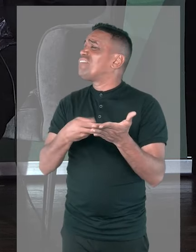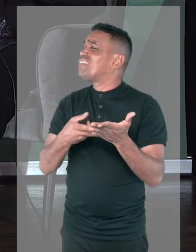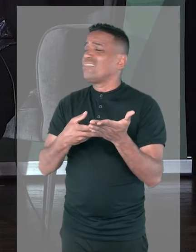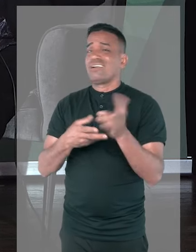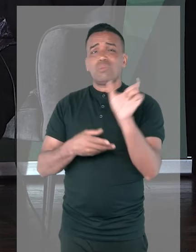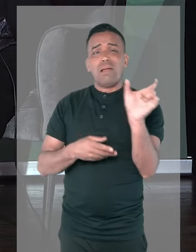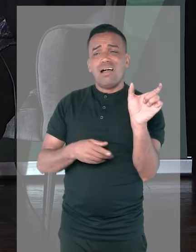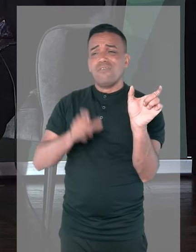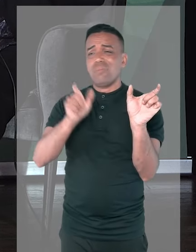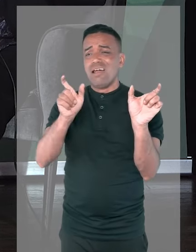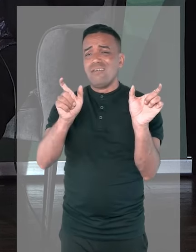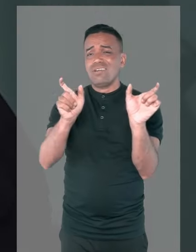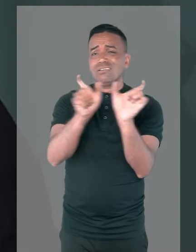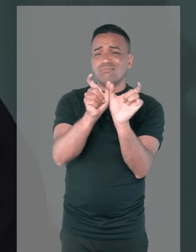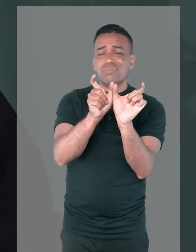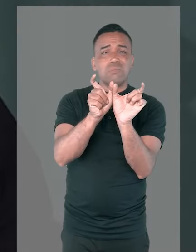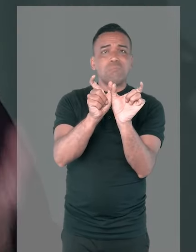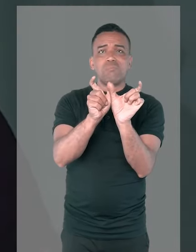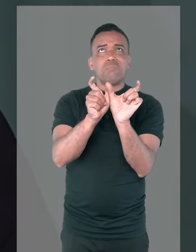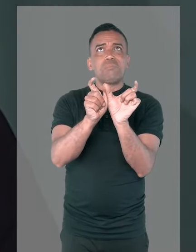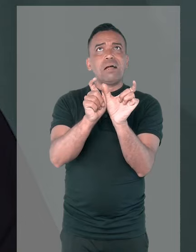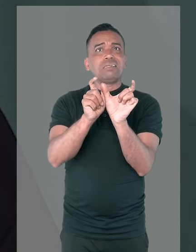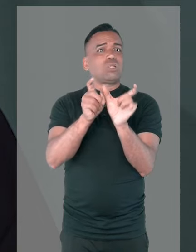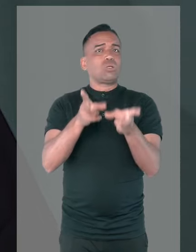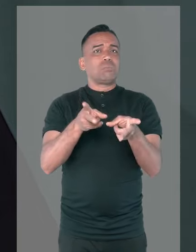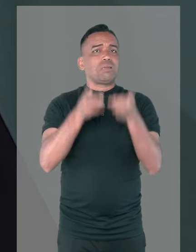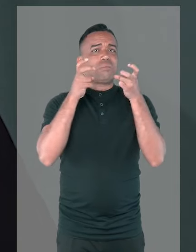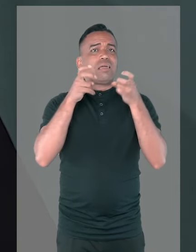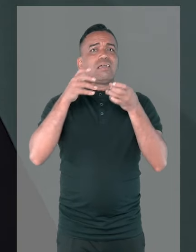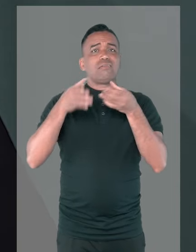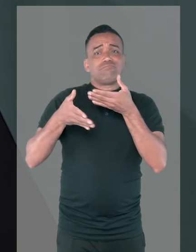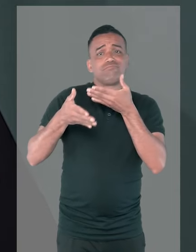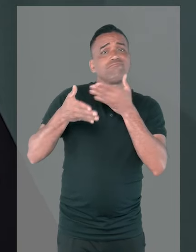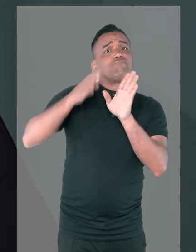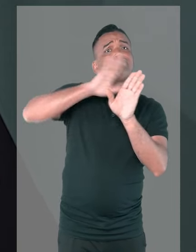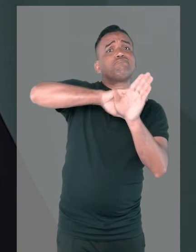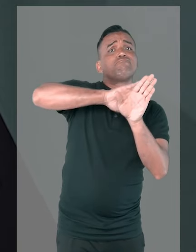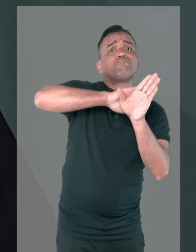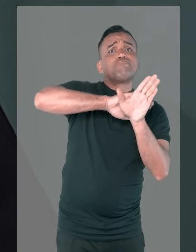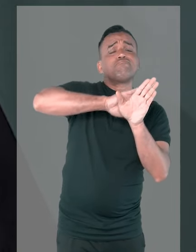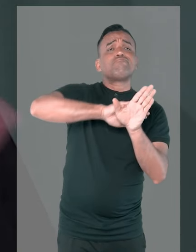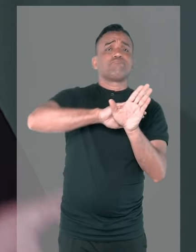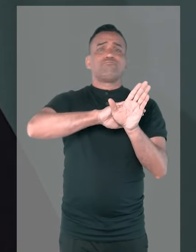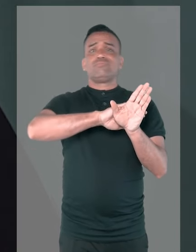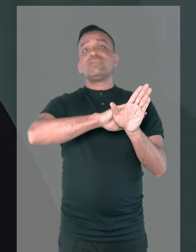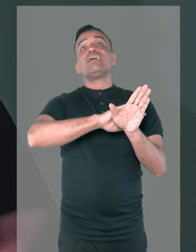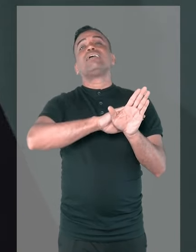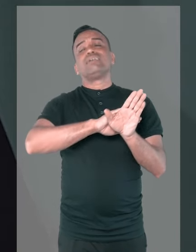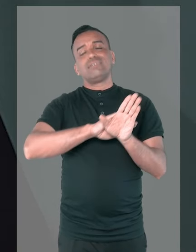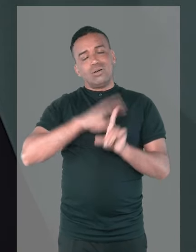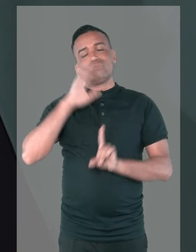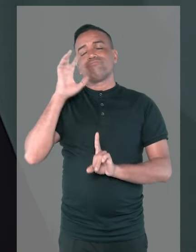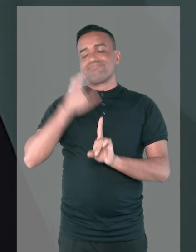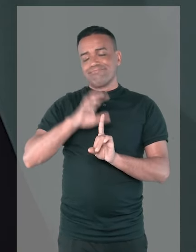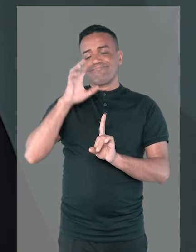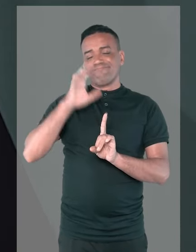palavras, mas não conseguem interpretar aquilo que é dito. Isso aí interfere. Eu tenho diversos